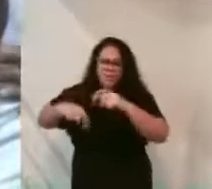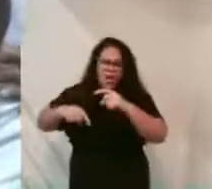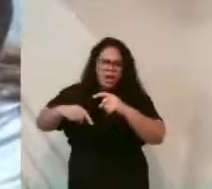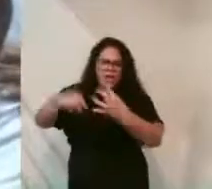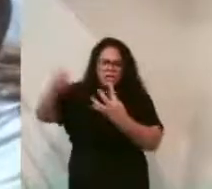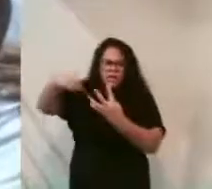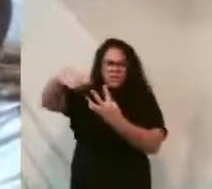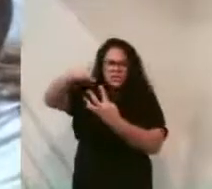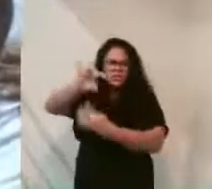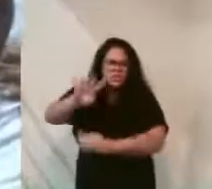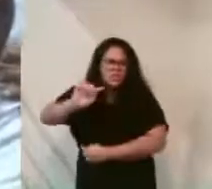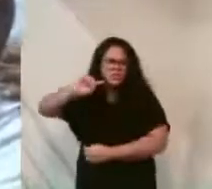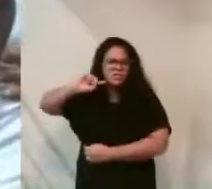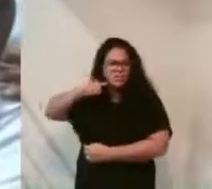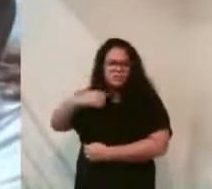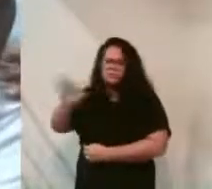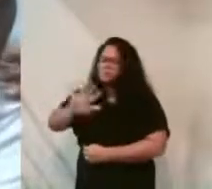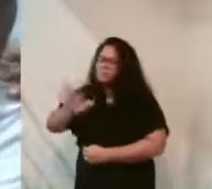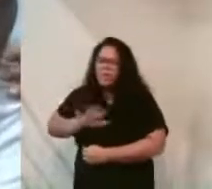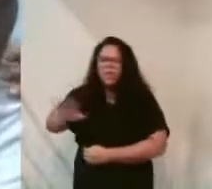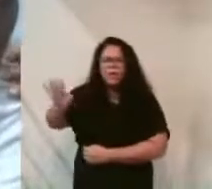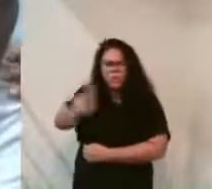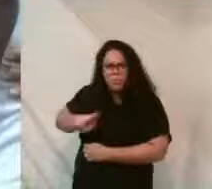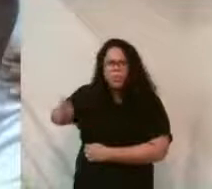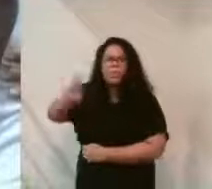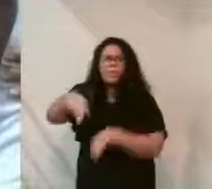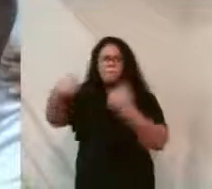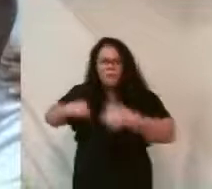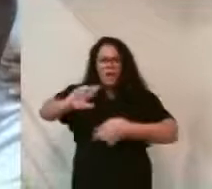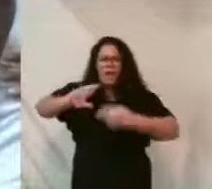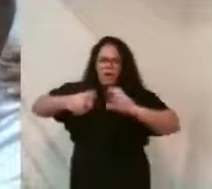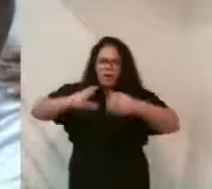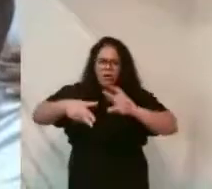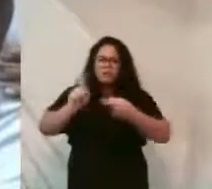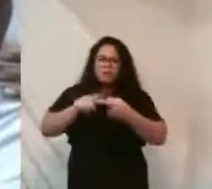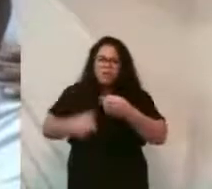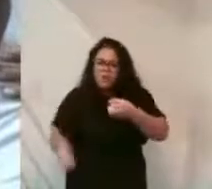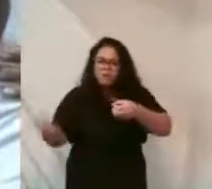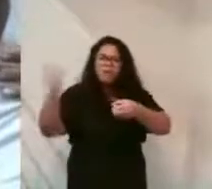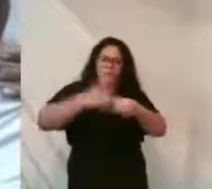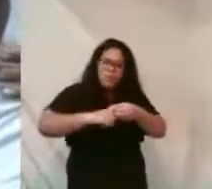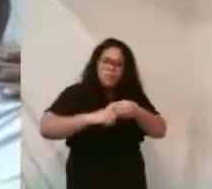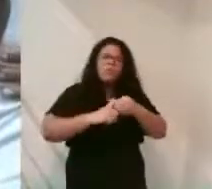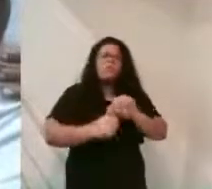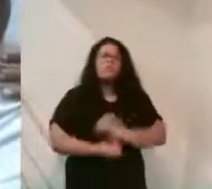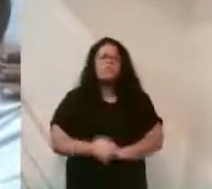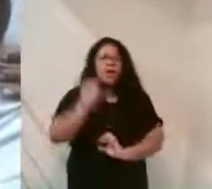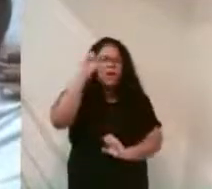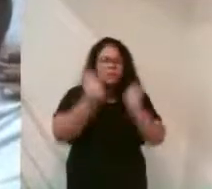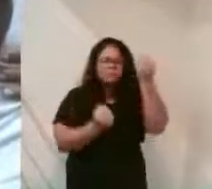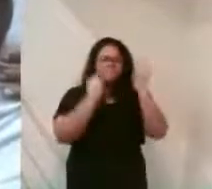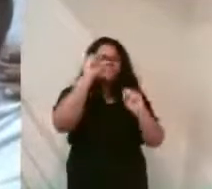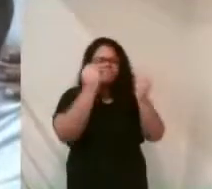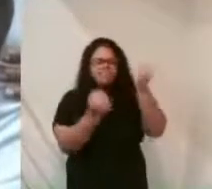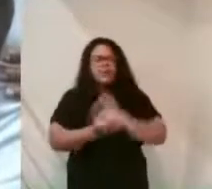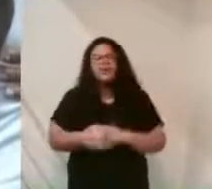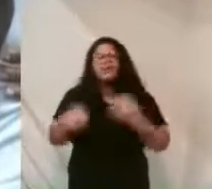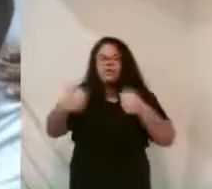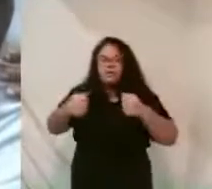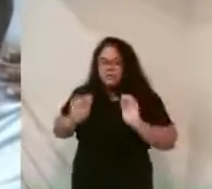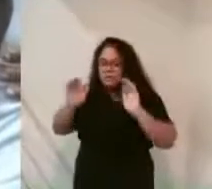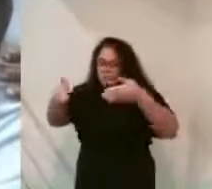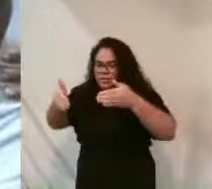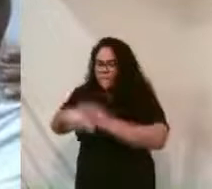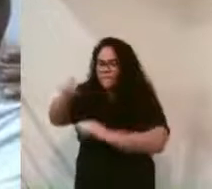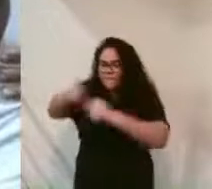matérias-primas que devem ser recicladas e devem retornar ao ciclo da produção. É preciso olhar o resíduo